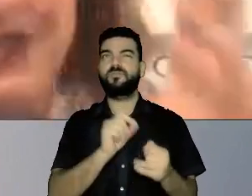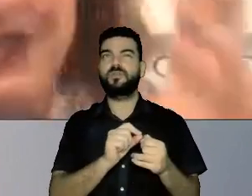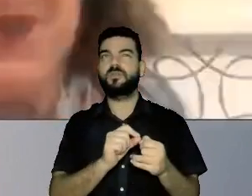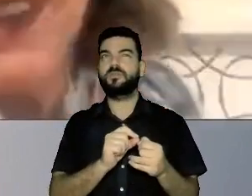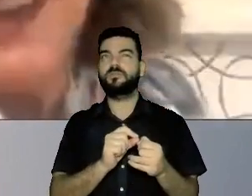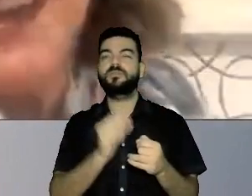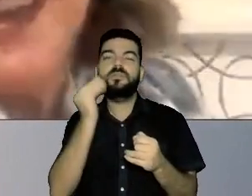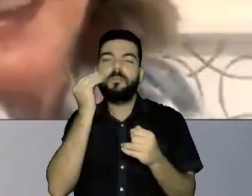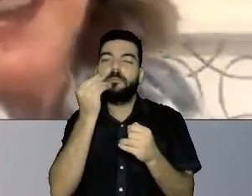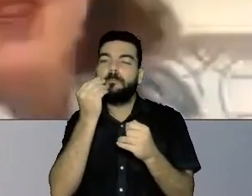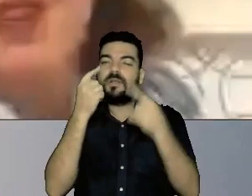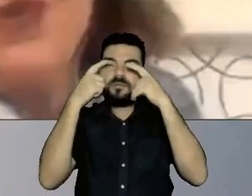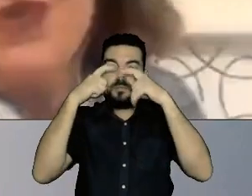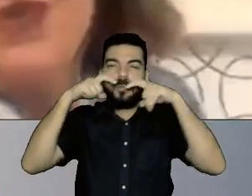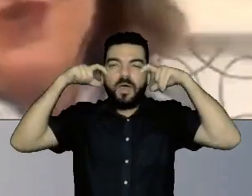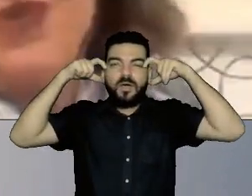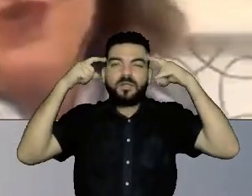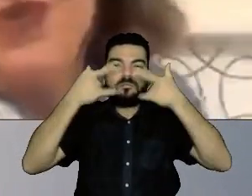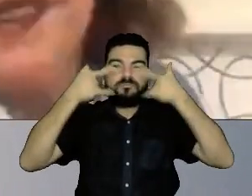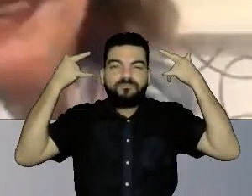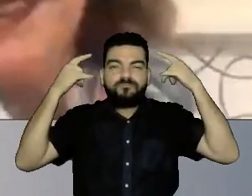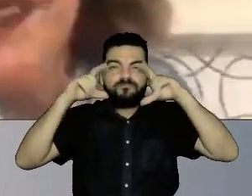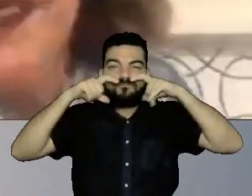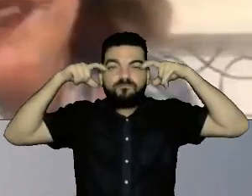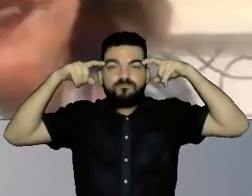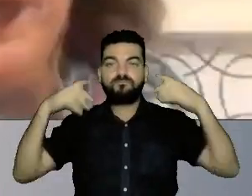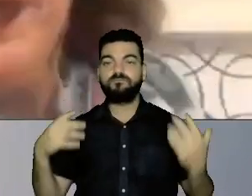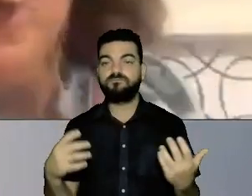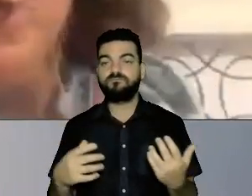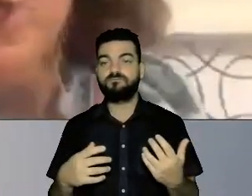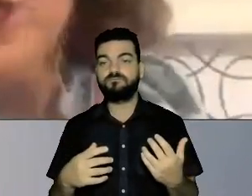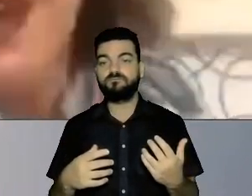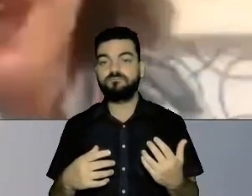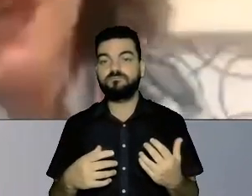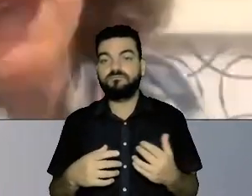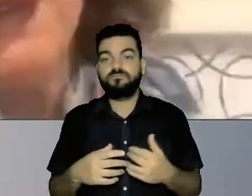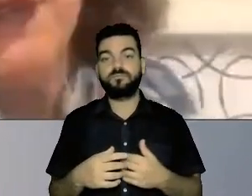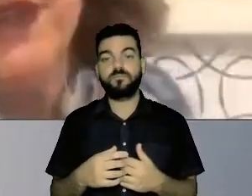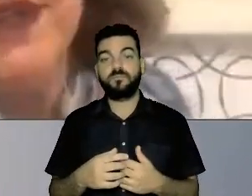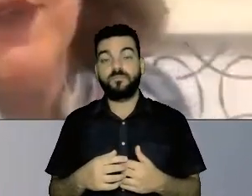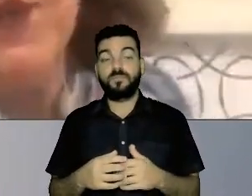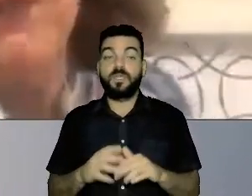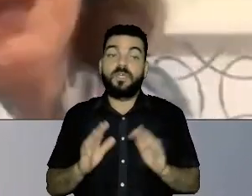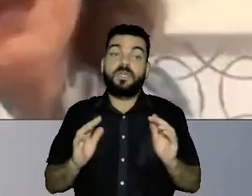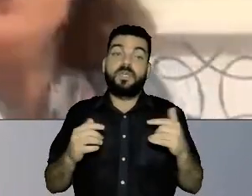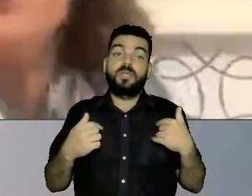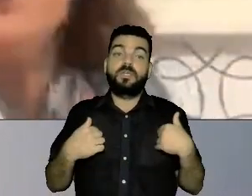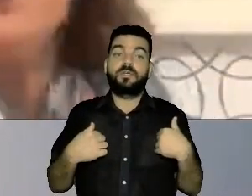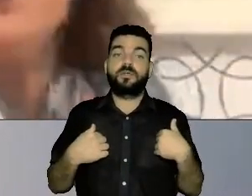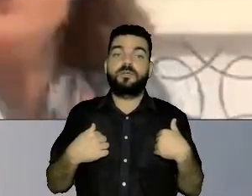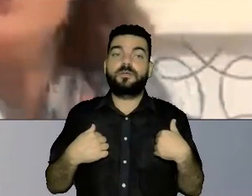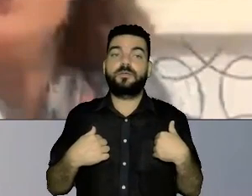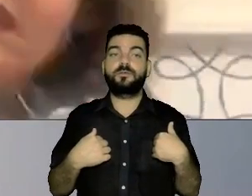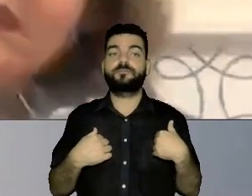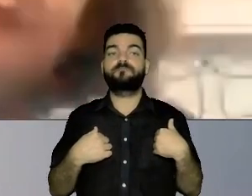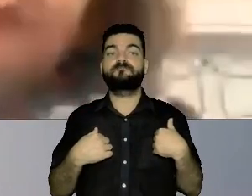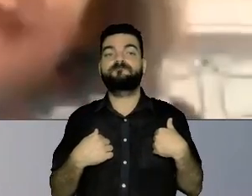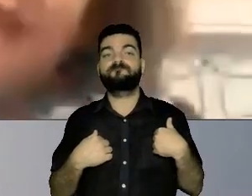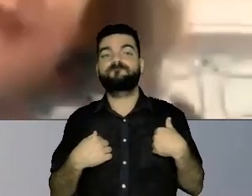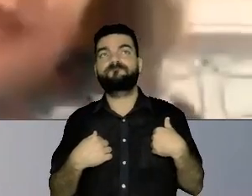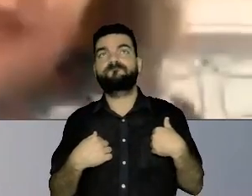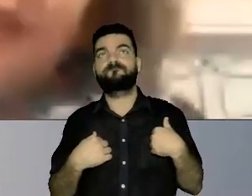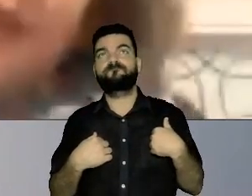mascaradinhos, assim, né? E eu não sei ainda, eu mesma não sei